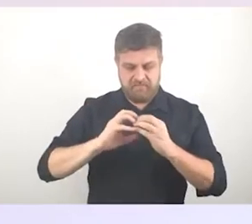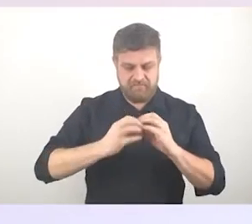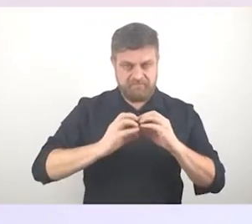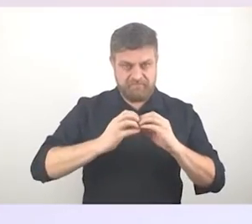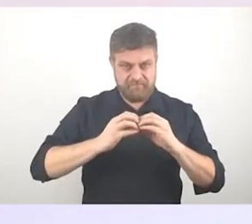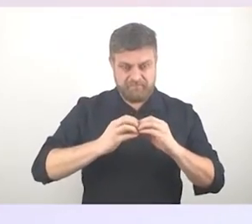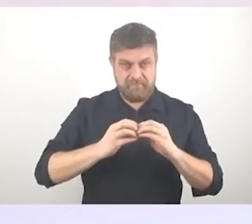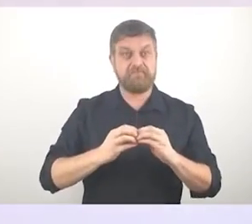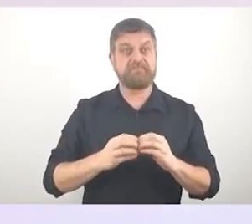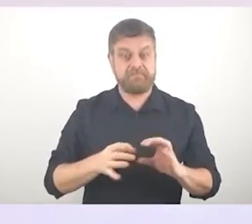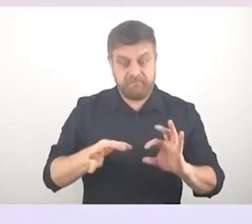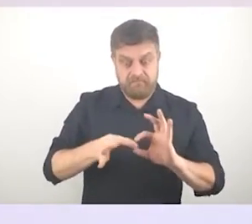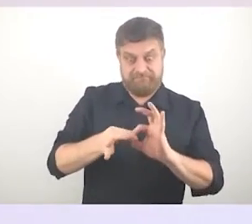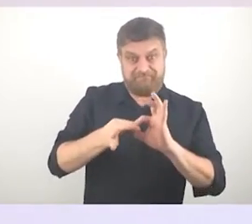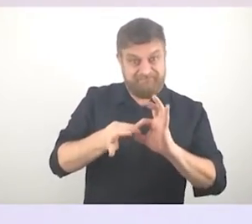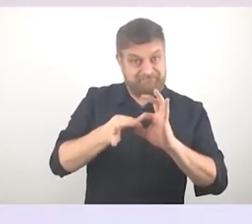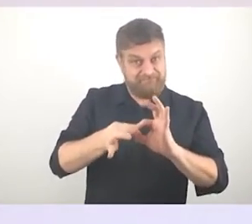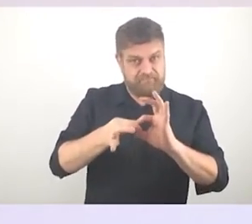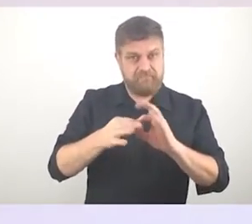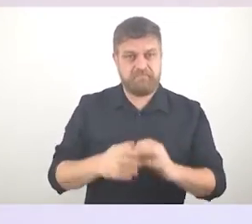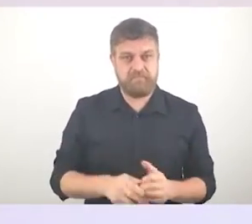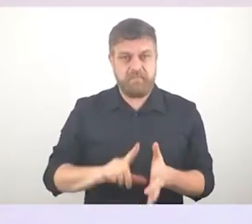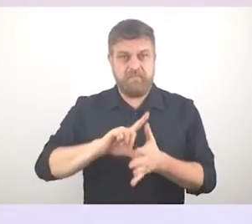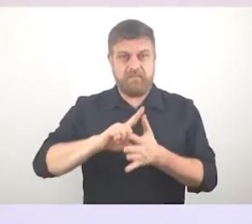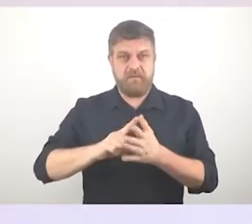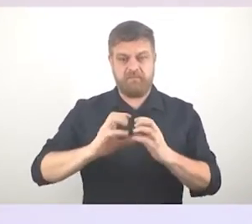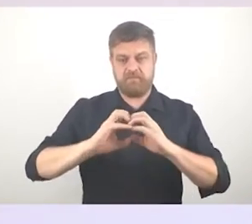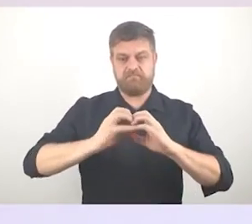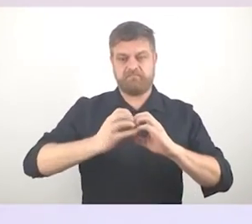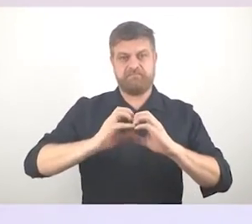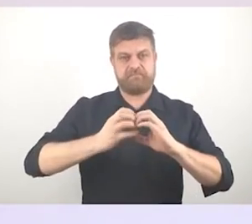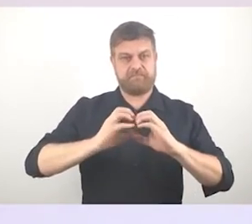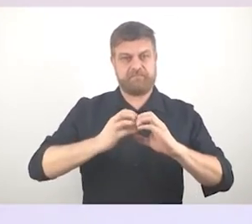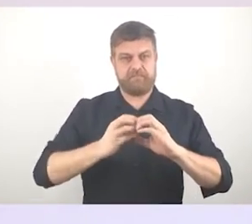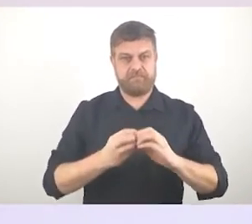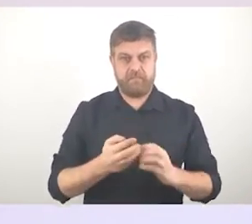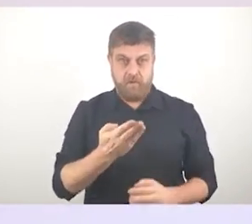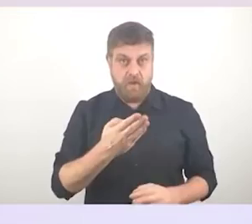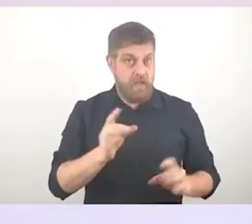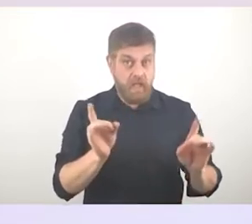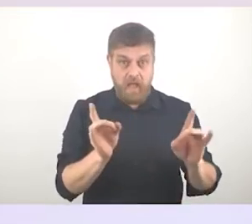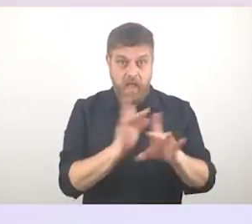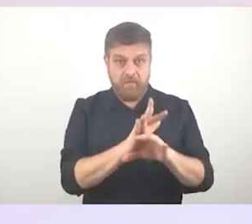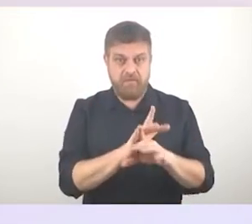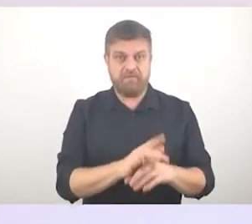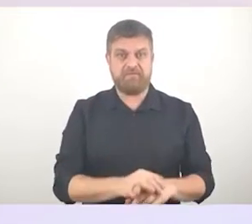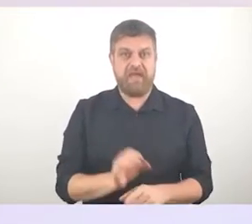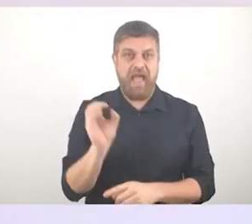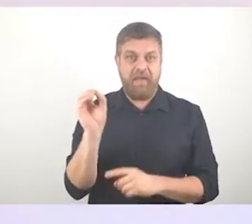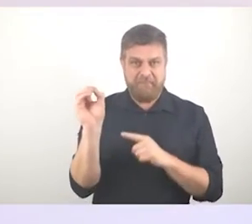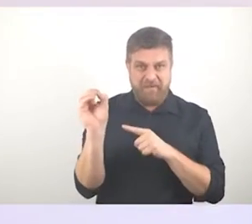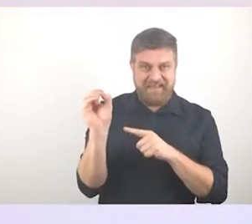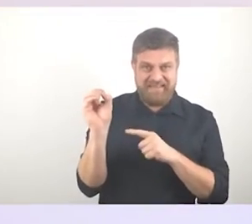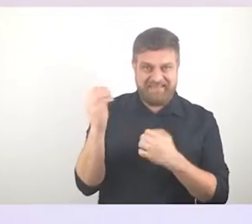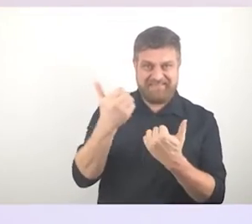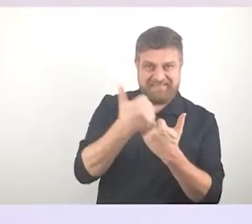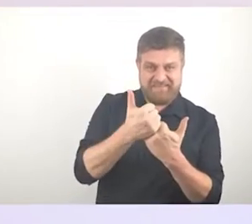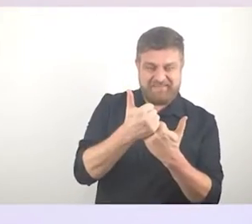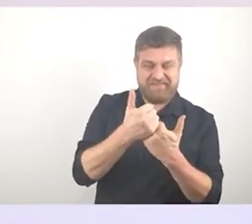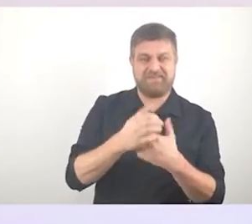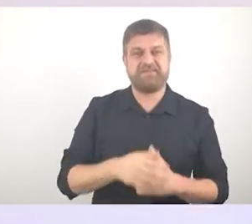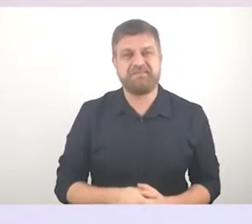fique encaixada, tá? Então, ó, depois que você encaixou, vai ficar assim o que seria a sua bolinha,